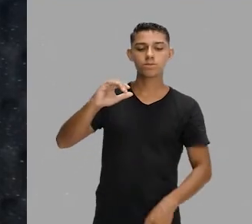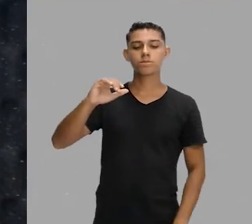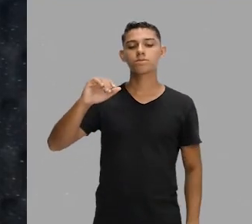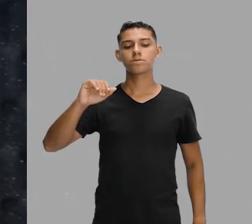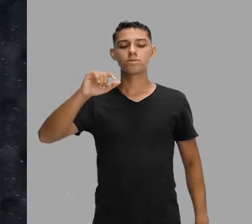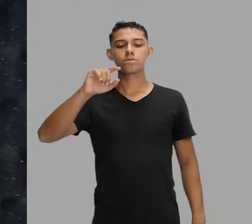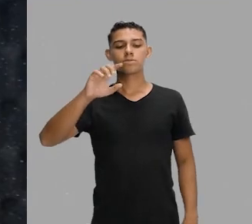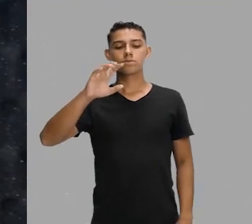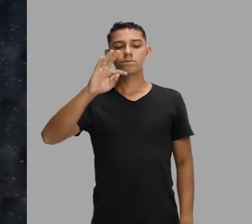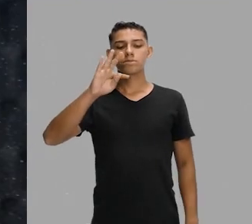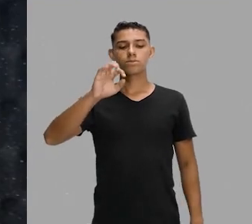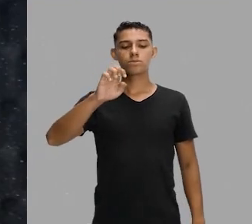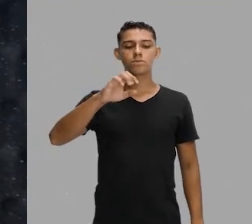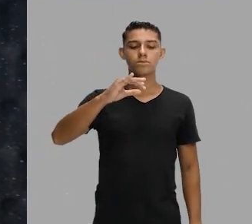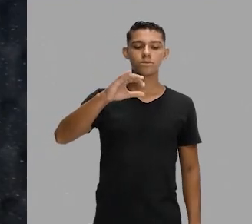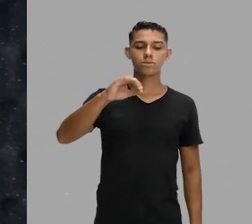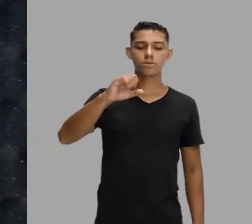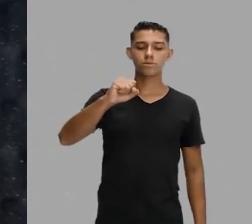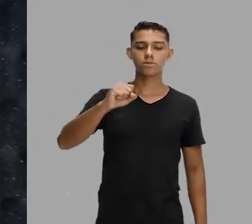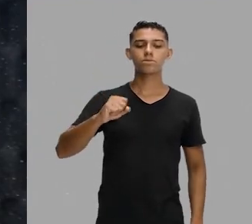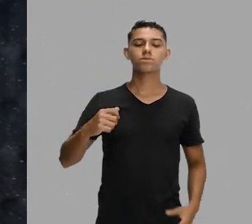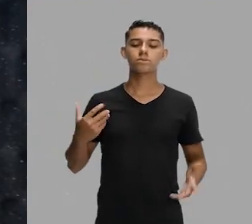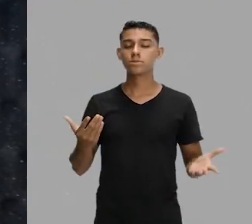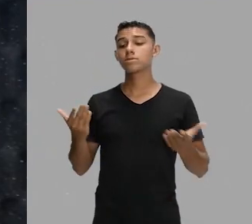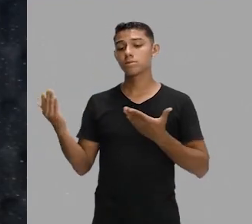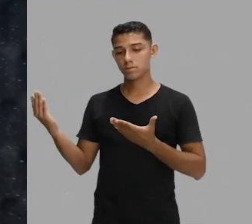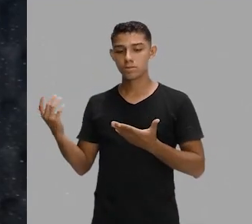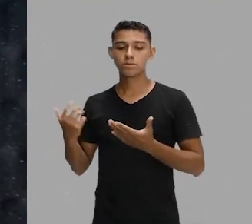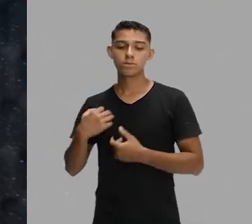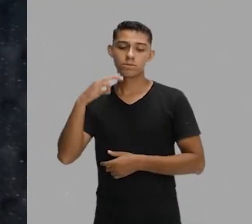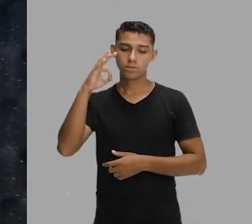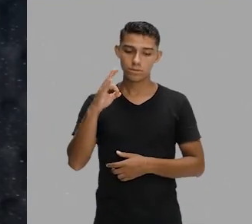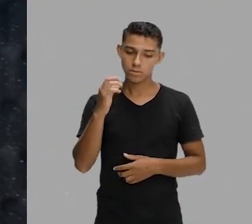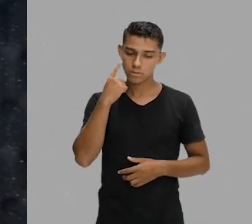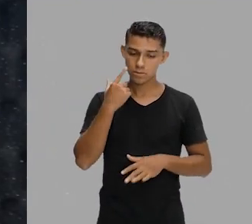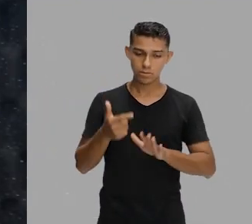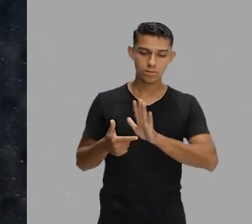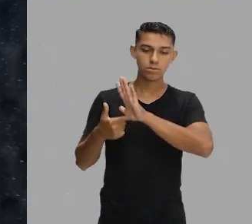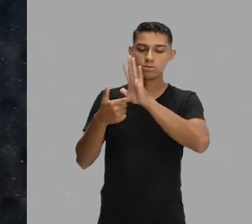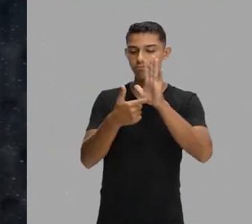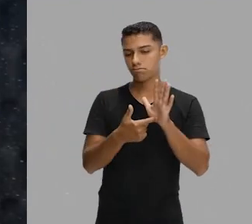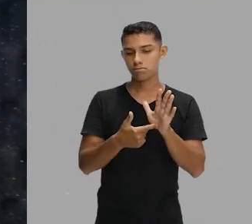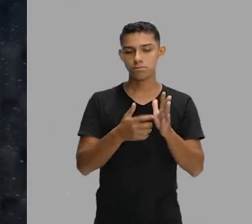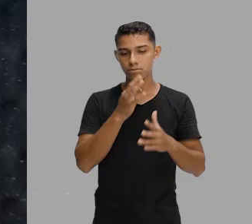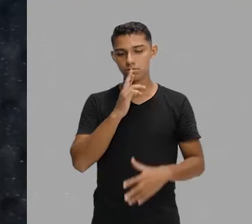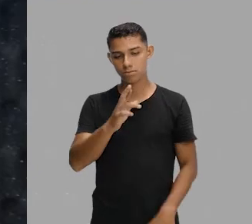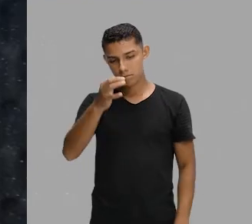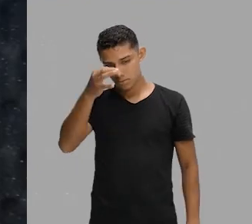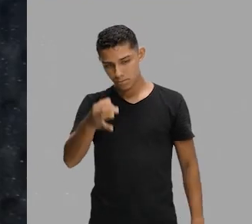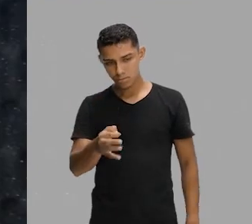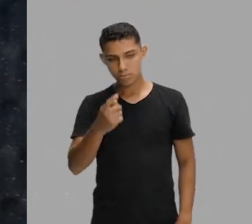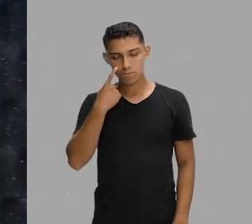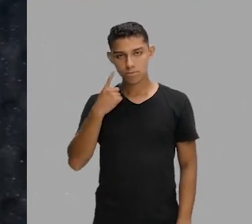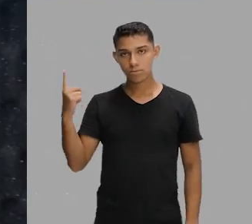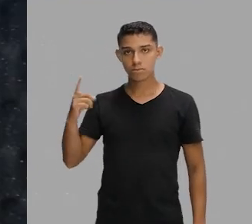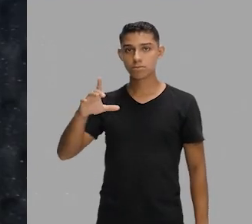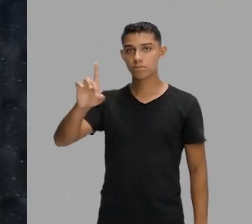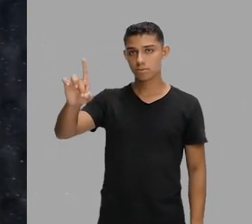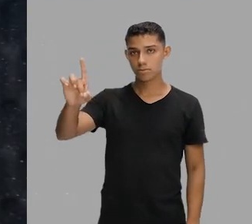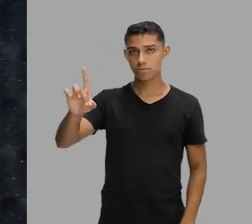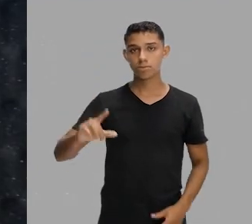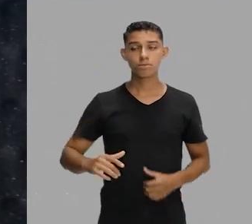zinco. O latão é o cobre e o zinco. Então, essas porcentagens nós já mostramos para vocês. Então, resposta correta, letra